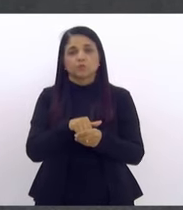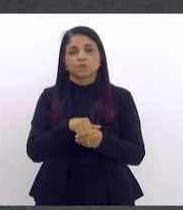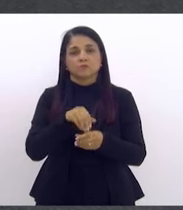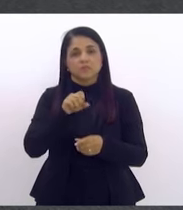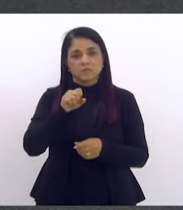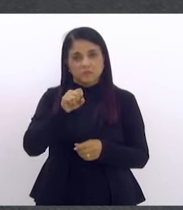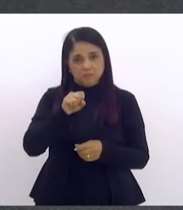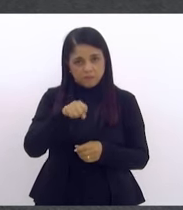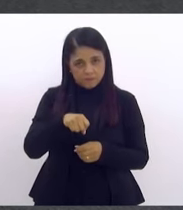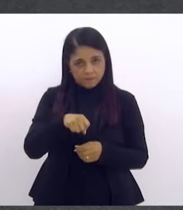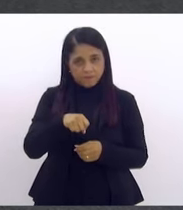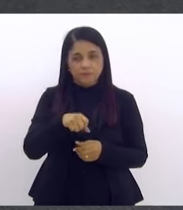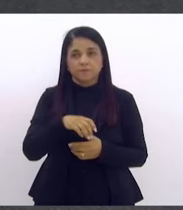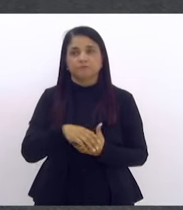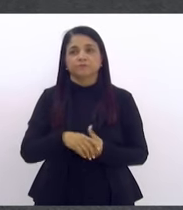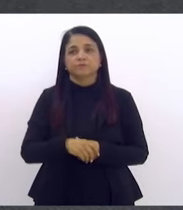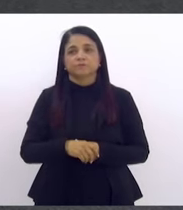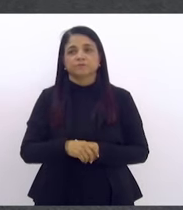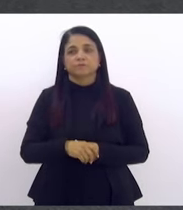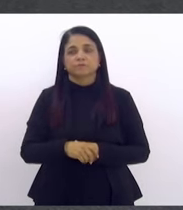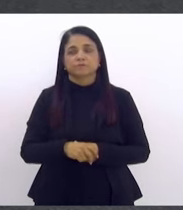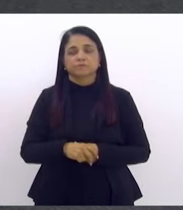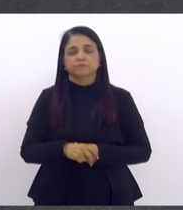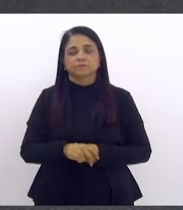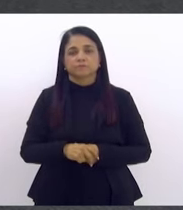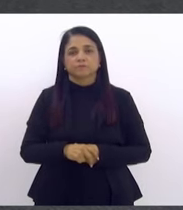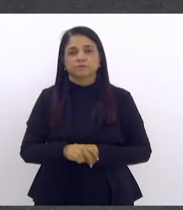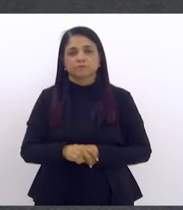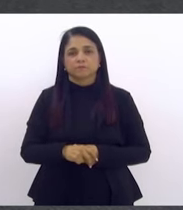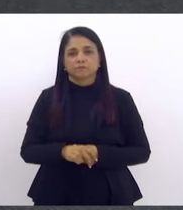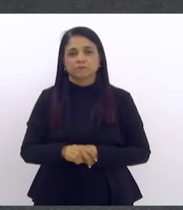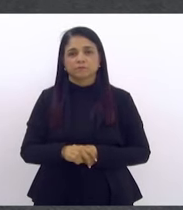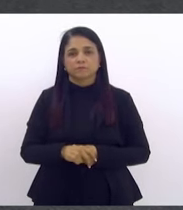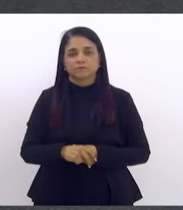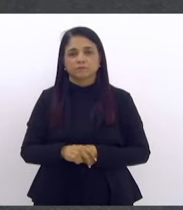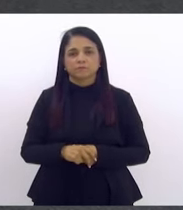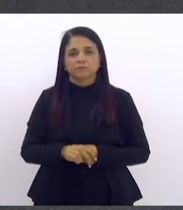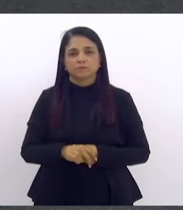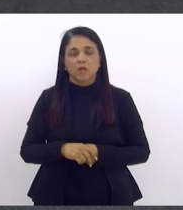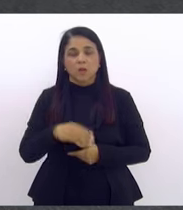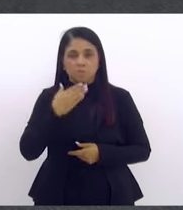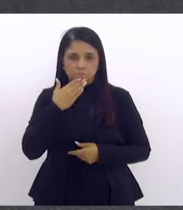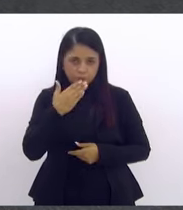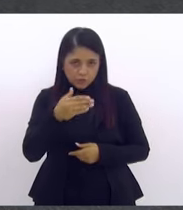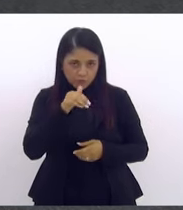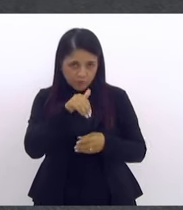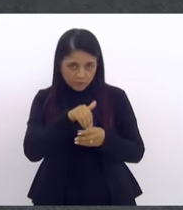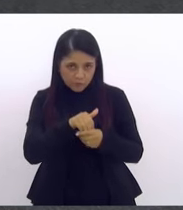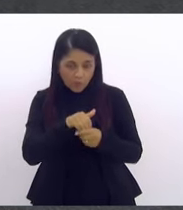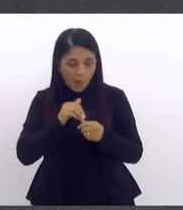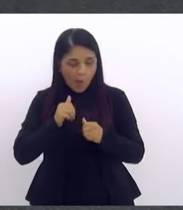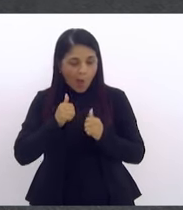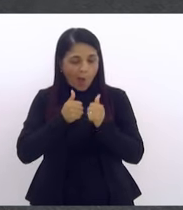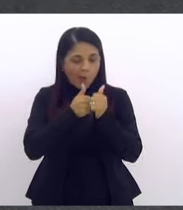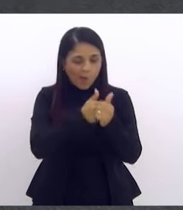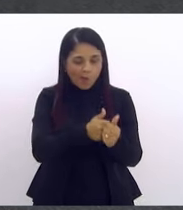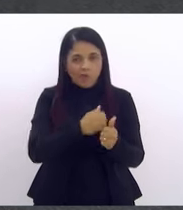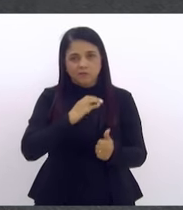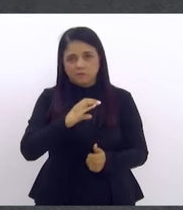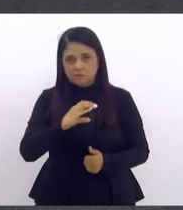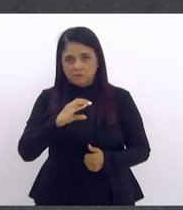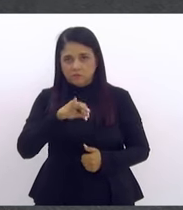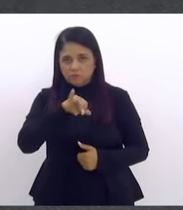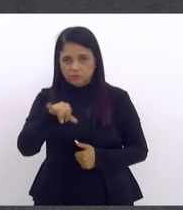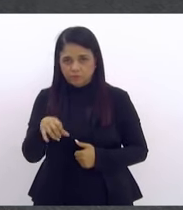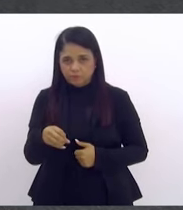favoravelmente e quero aqui, por isso, pedir para votar, acompanhando a CCJ,